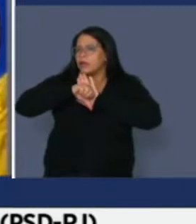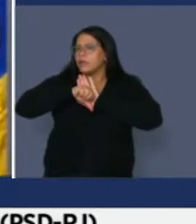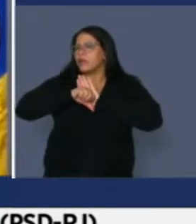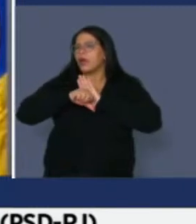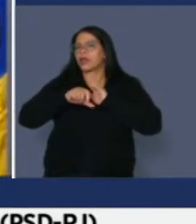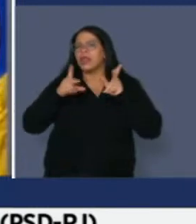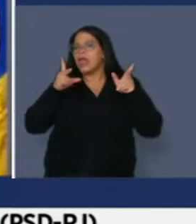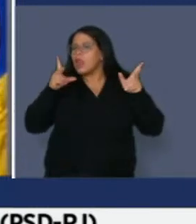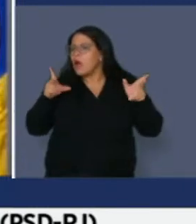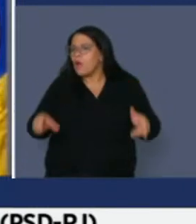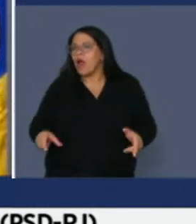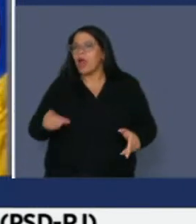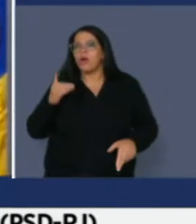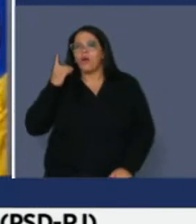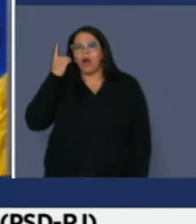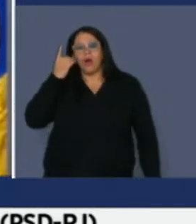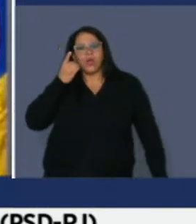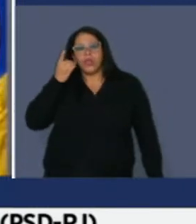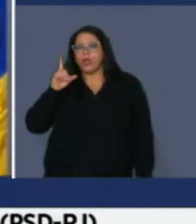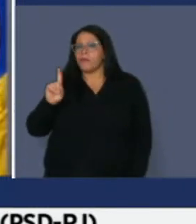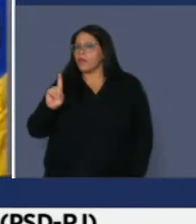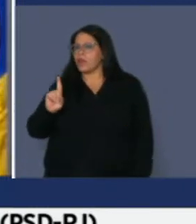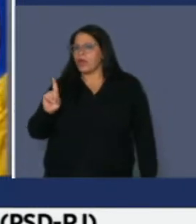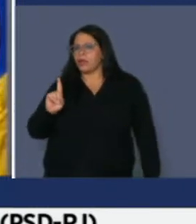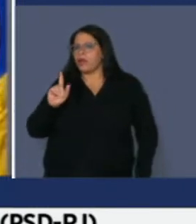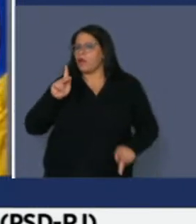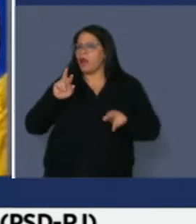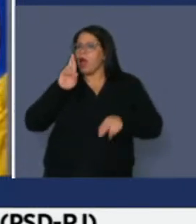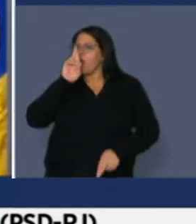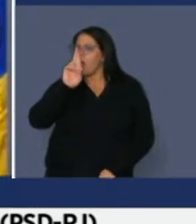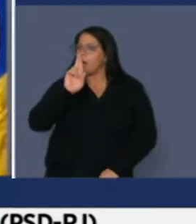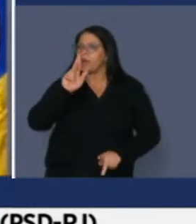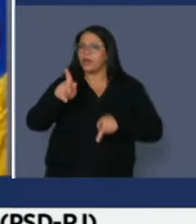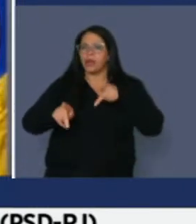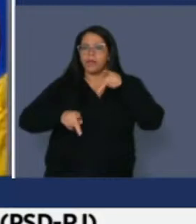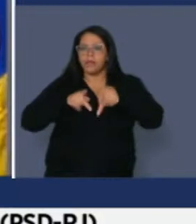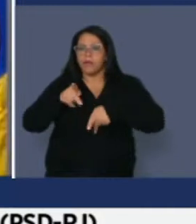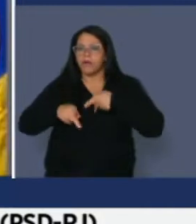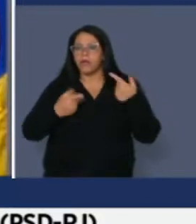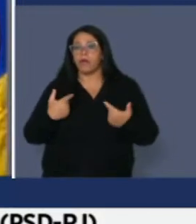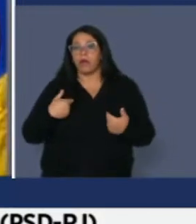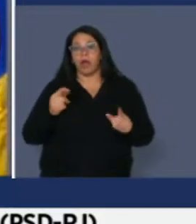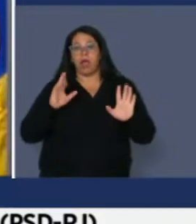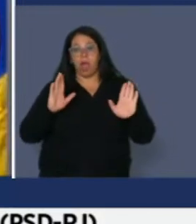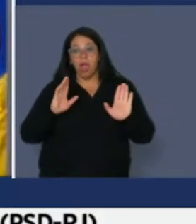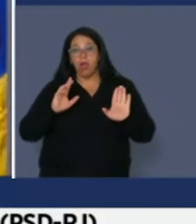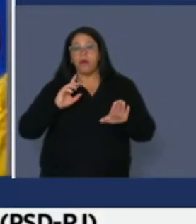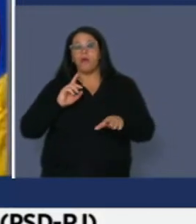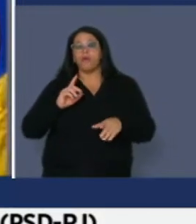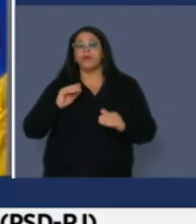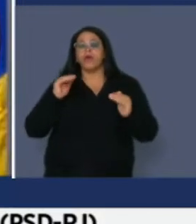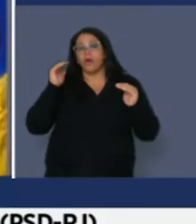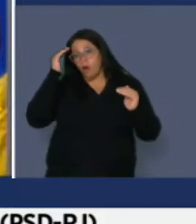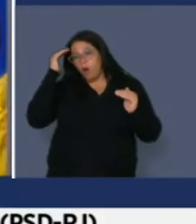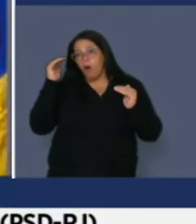que se espera de um representante do povo. Faço das minhas as palavras do